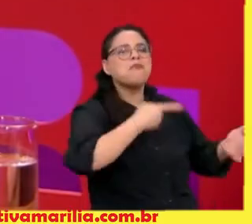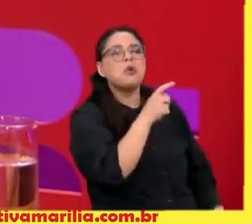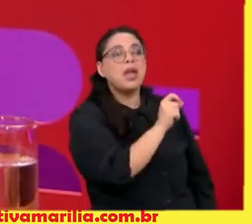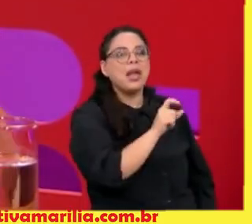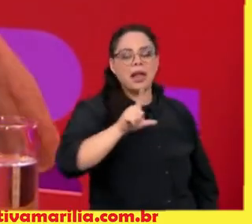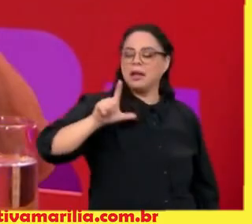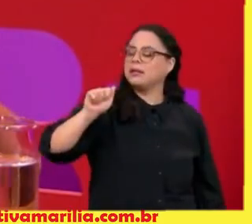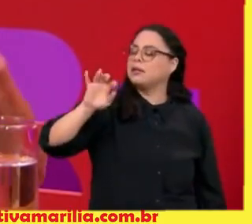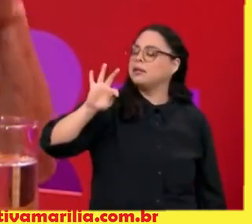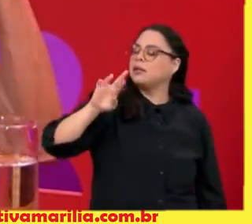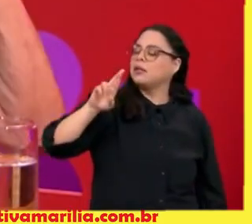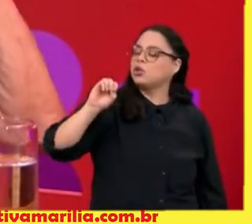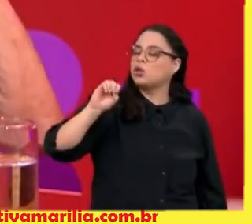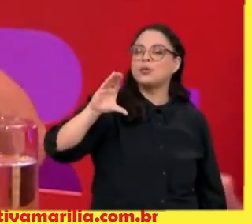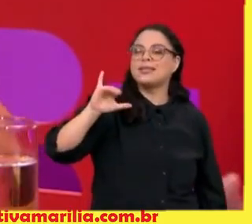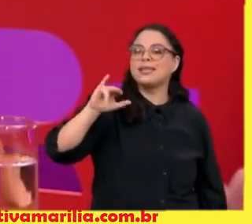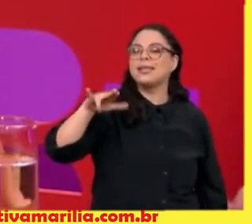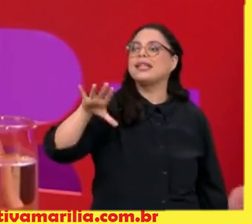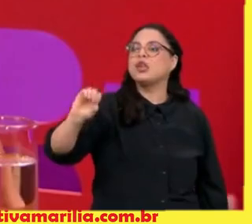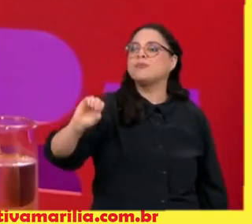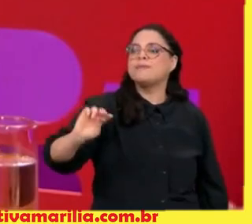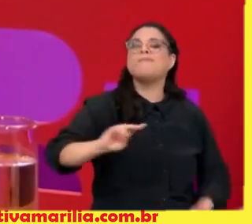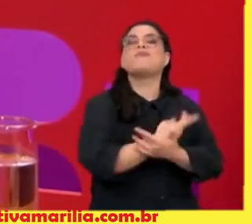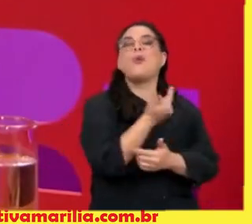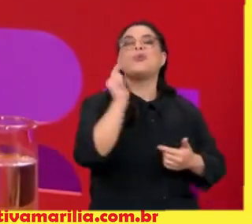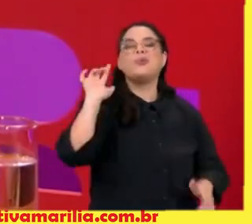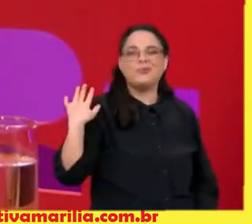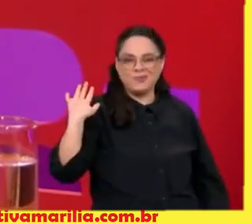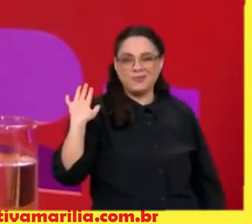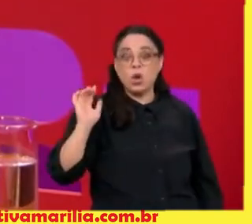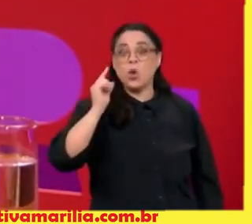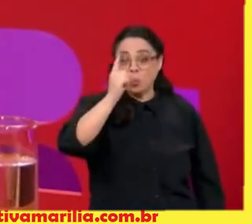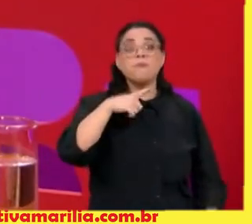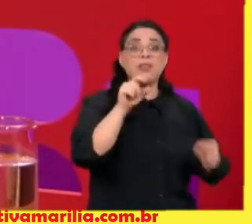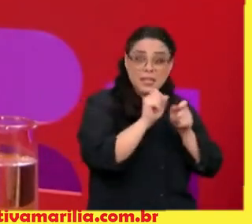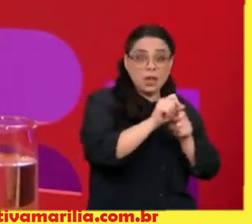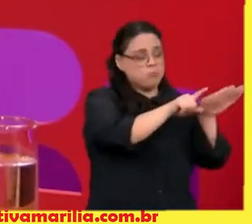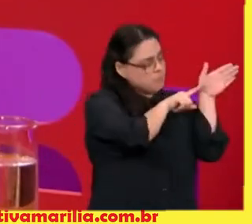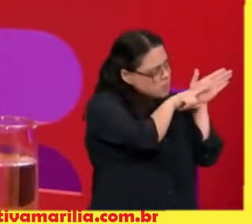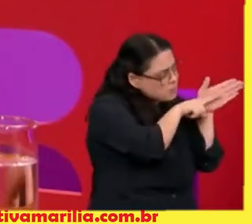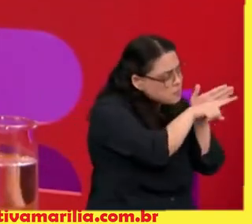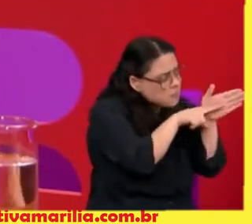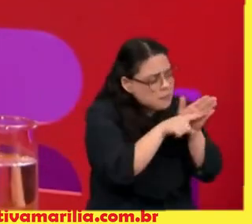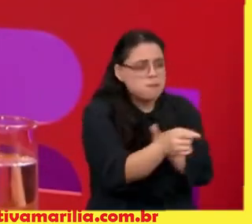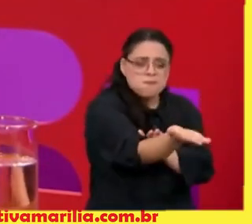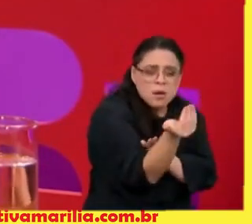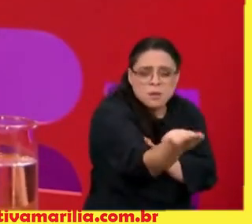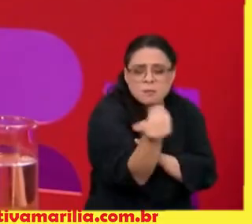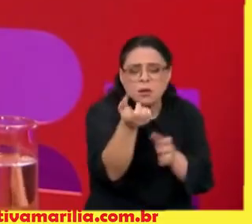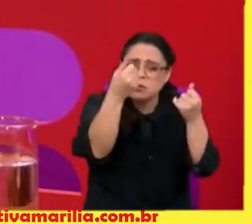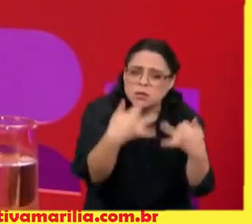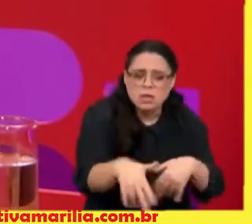Quer dizer, mesmo ali nas investigações da comissão, um cara que teve coragem de falar, porque os outros todos diziam nada a declarar.